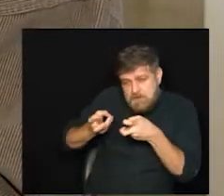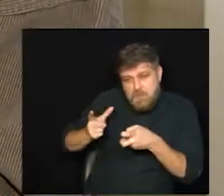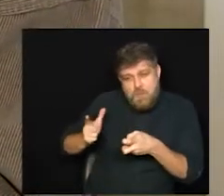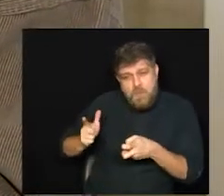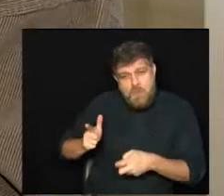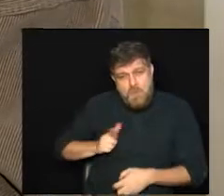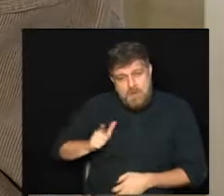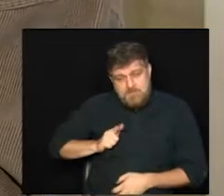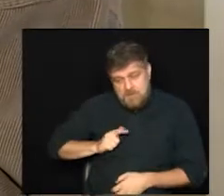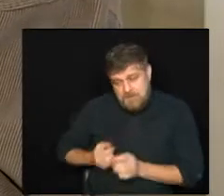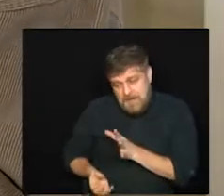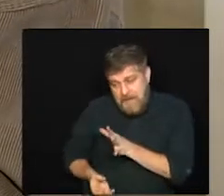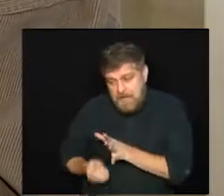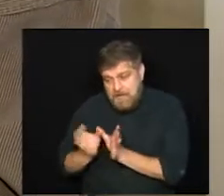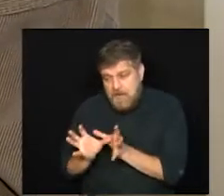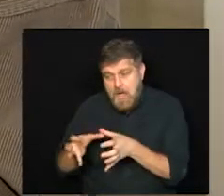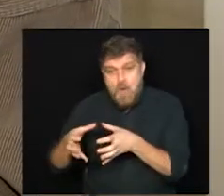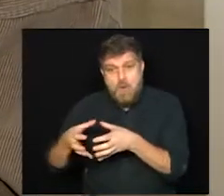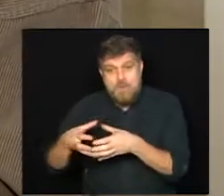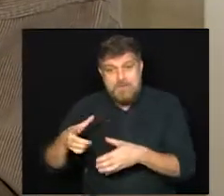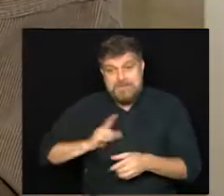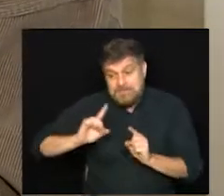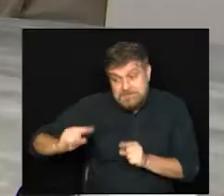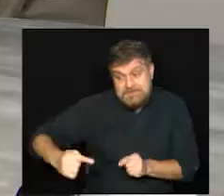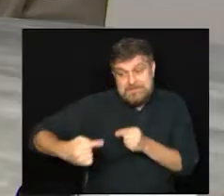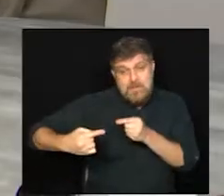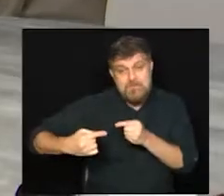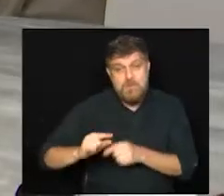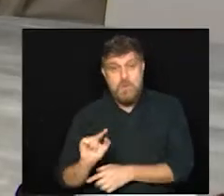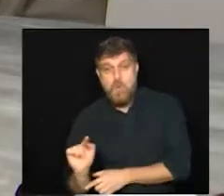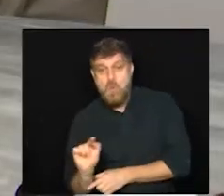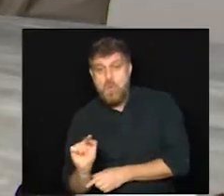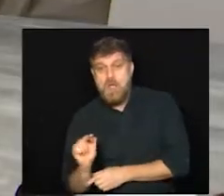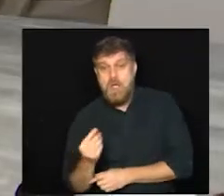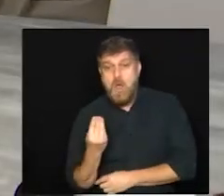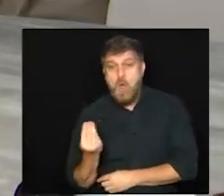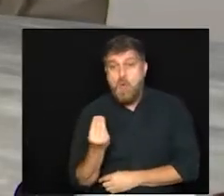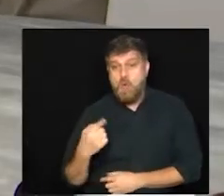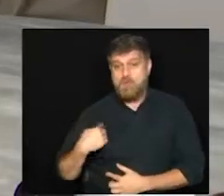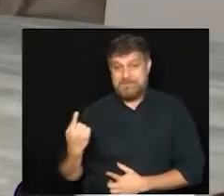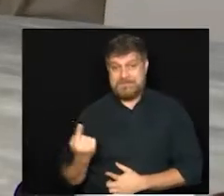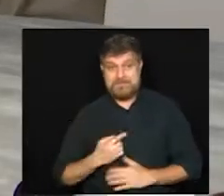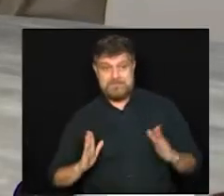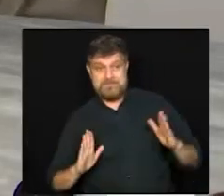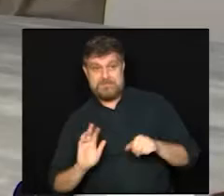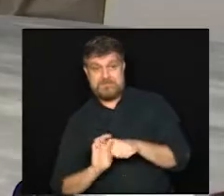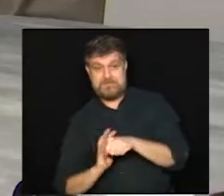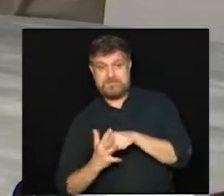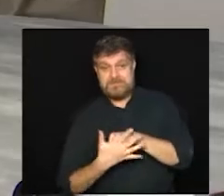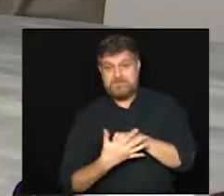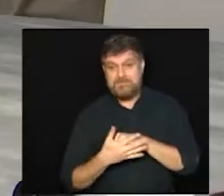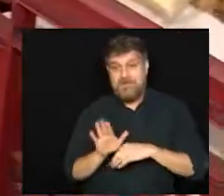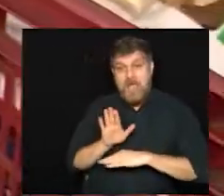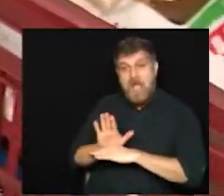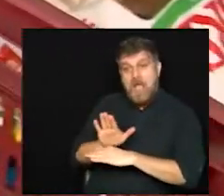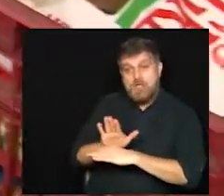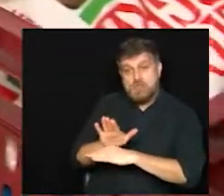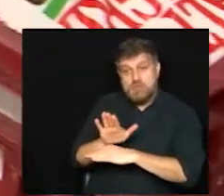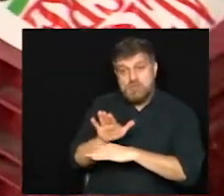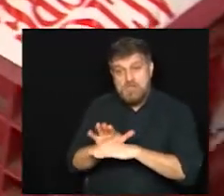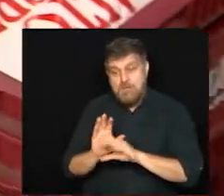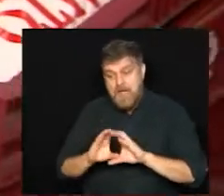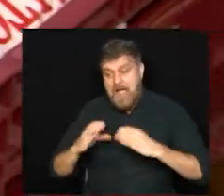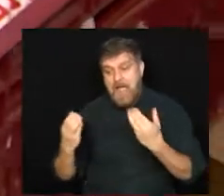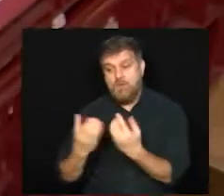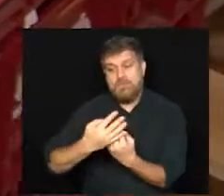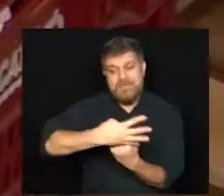que foi composta, viu um desafio que era como nós iríamos, durante a pandemia, ajudar a